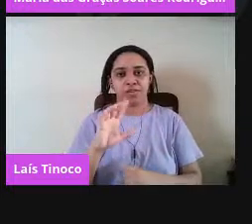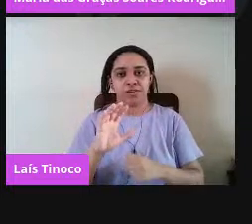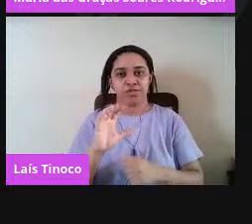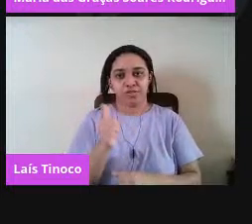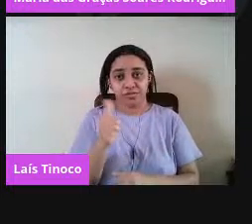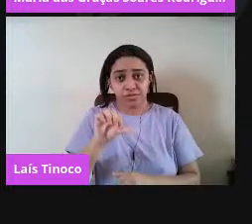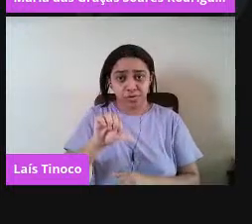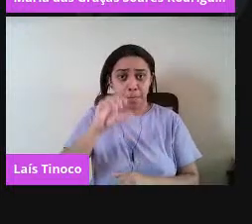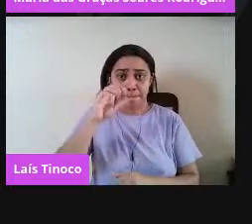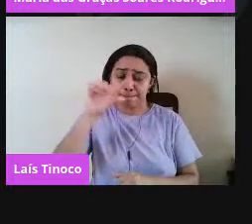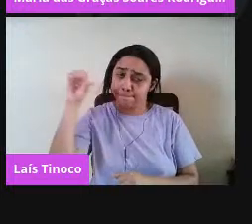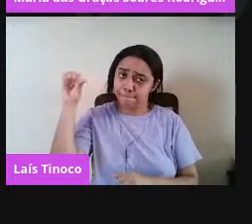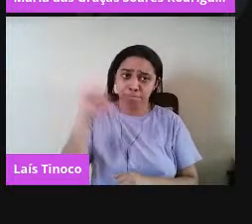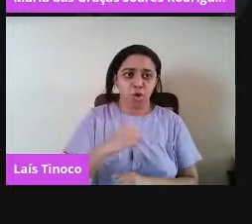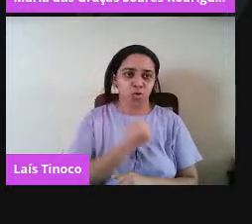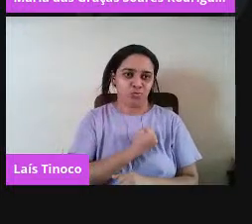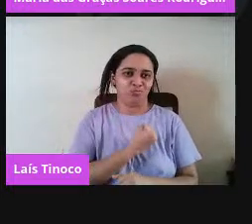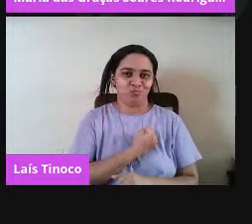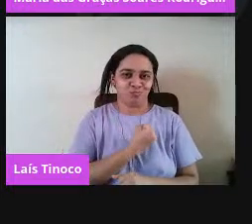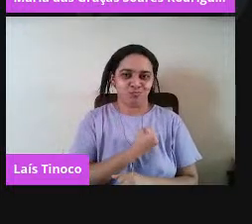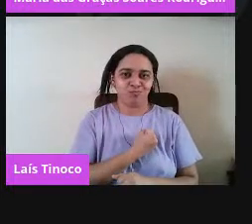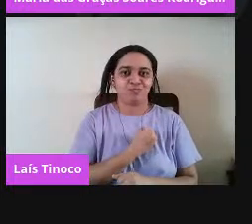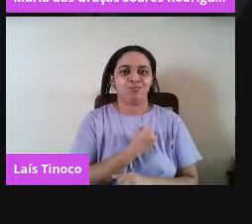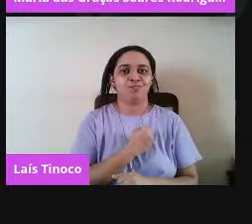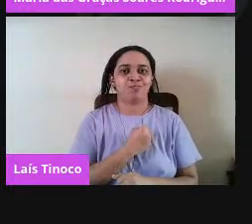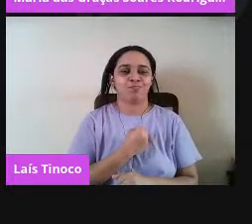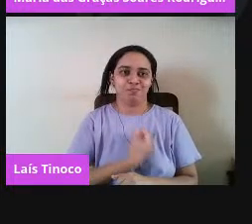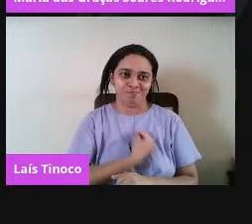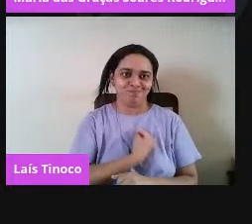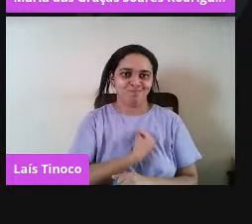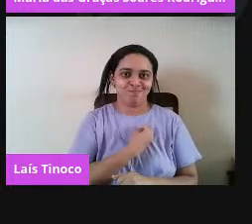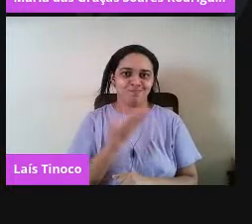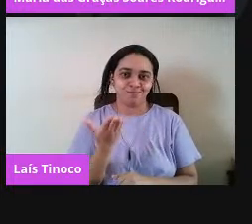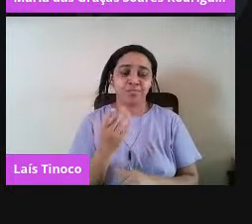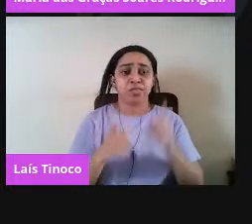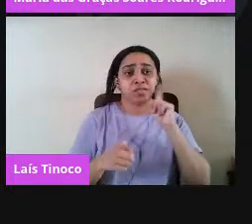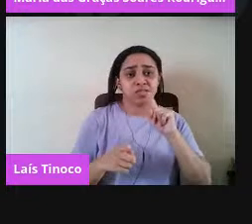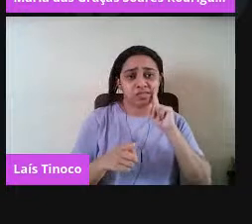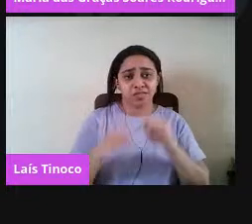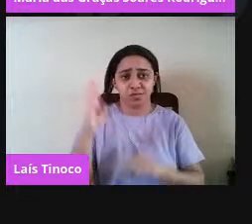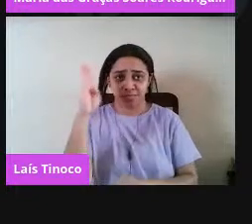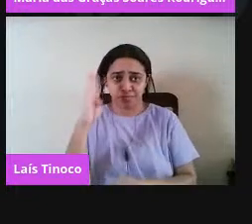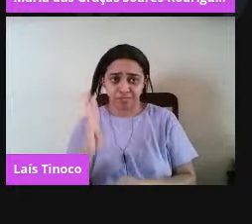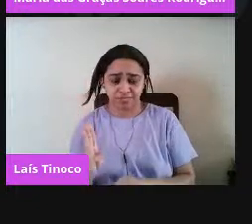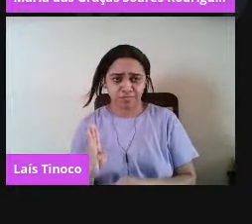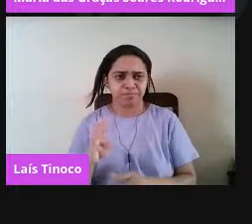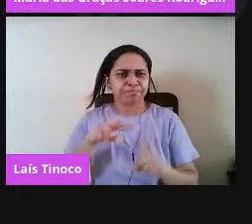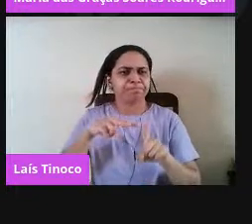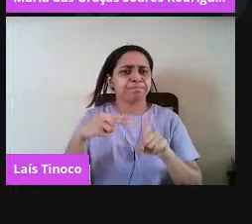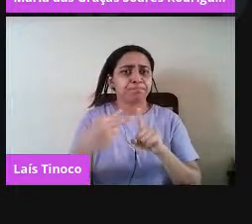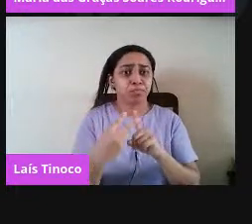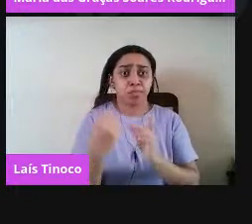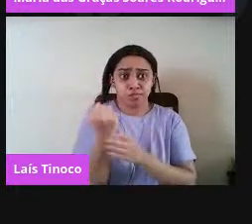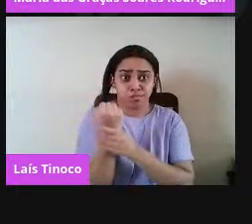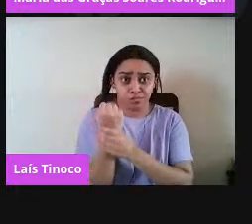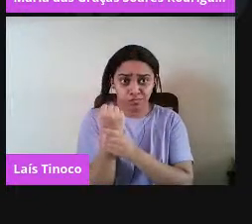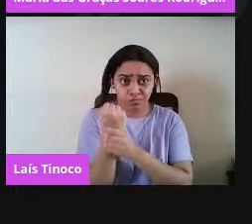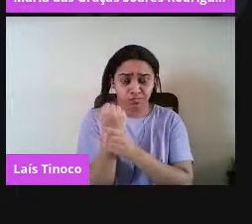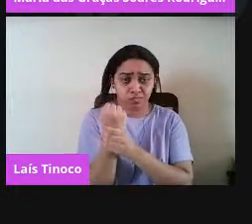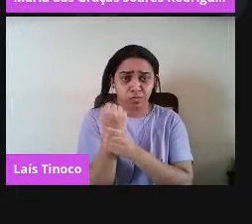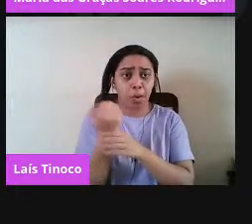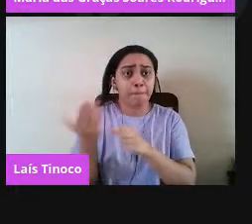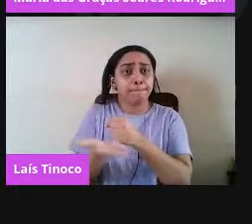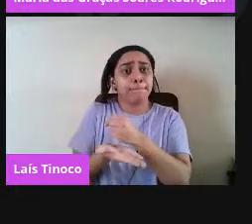Brasil. Então, a gente vê que este ponto de vista, ele se sustenta, ele se ancora em um